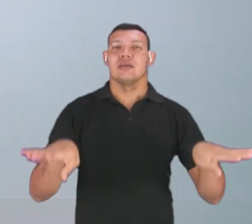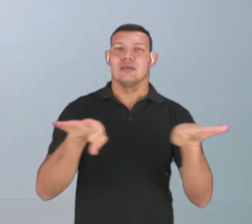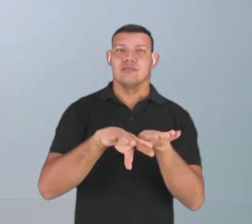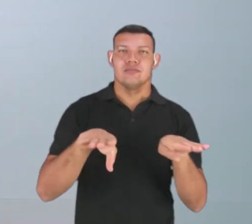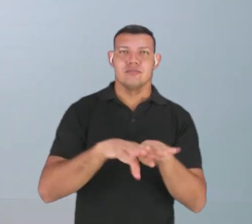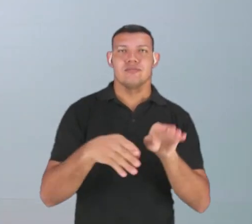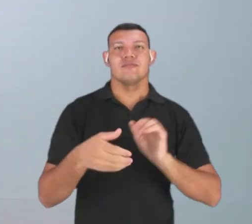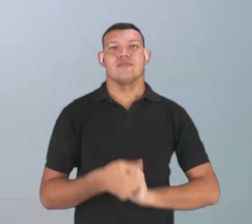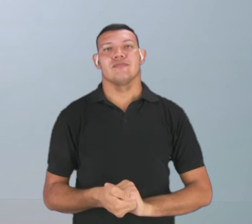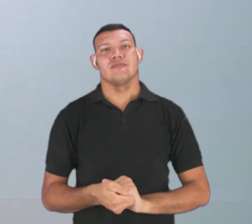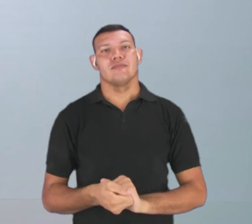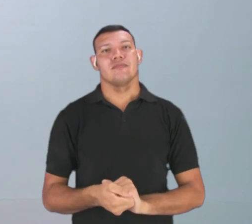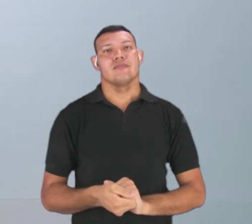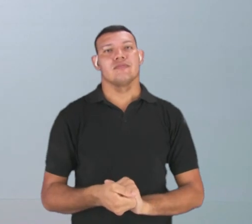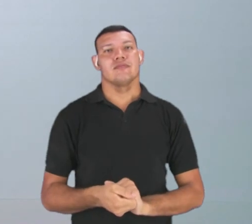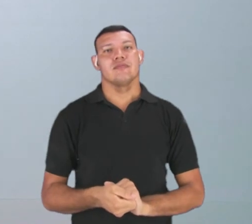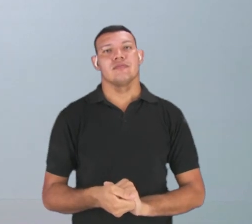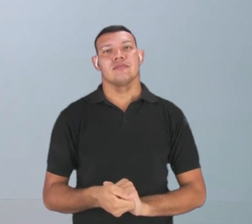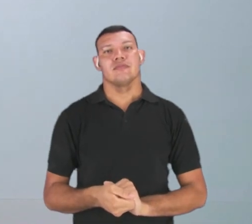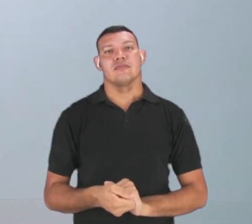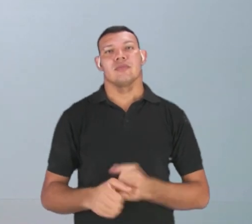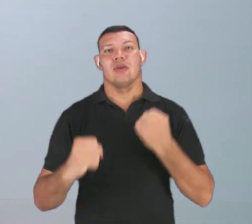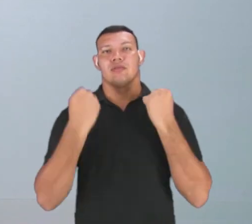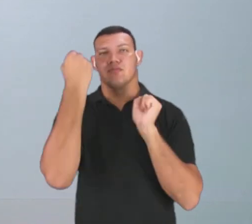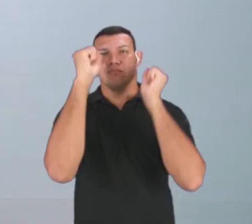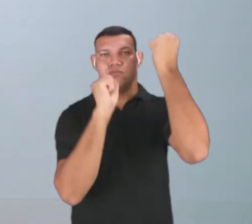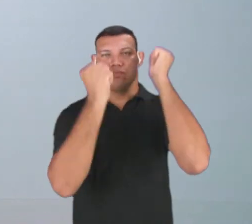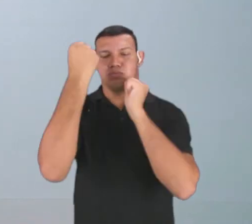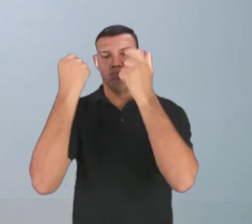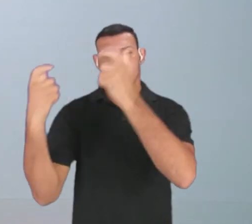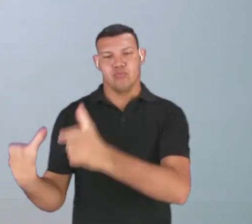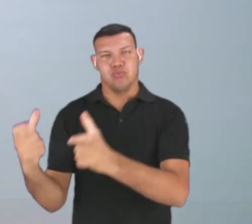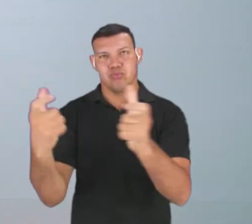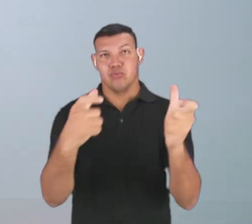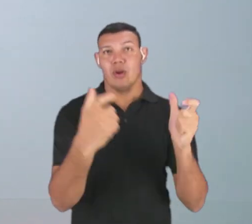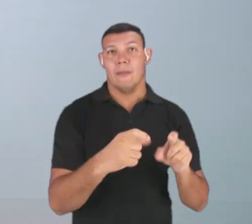também nas regiões principalmente industrializadas, com